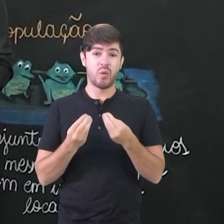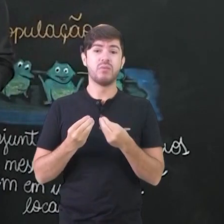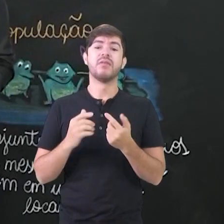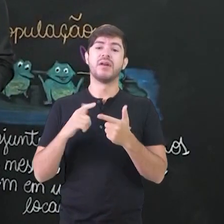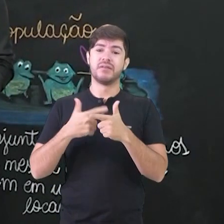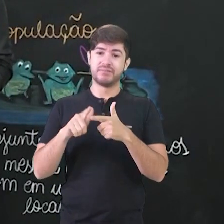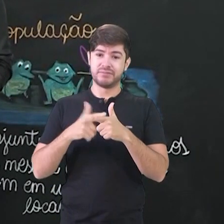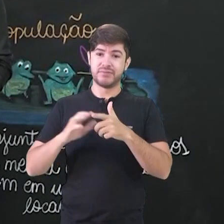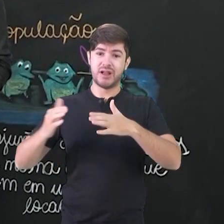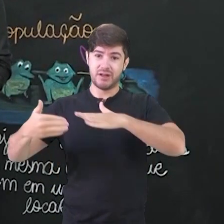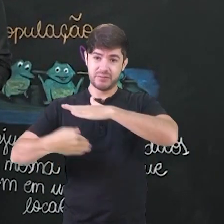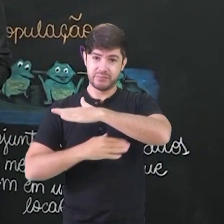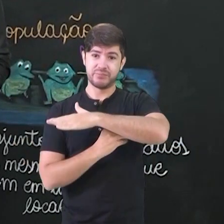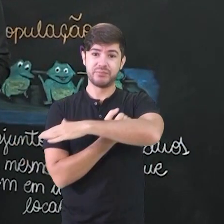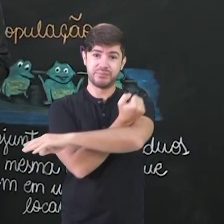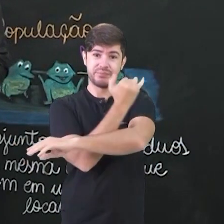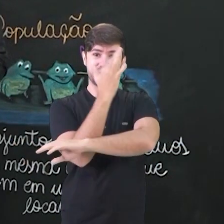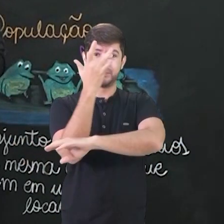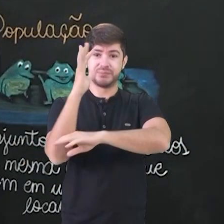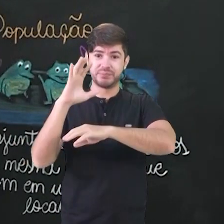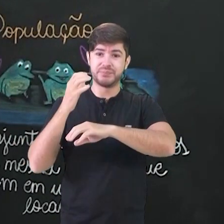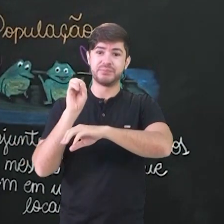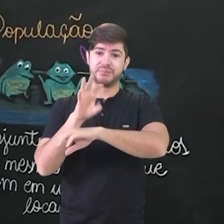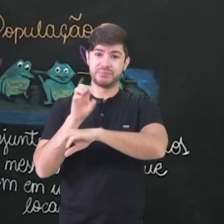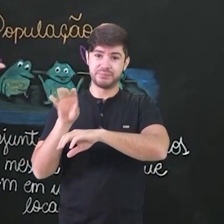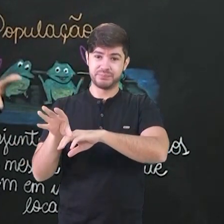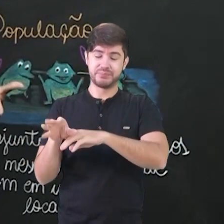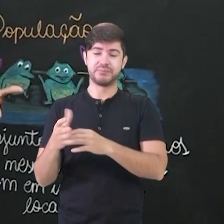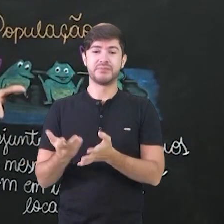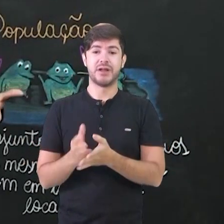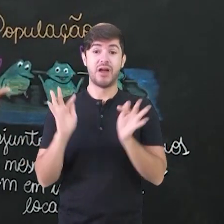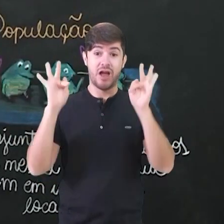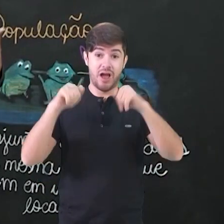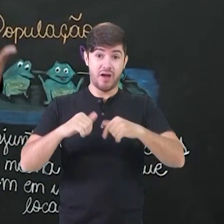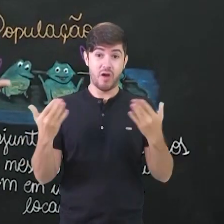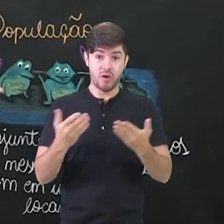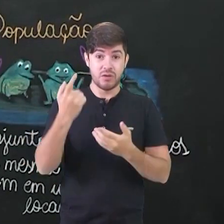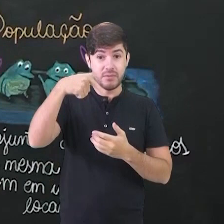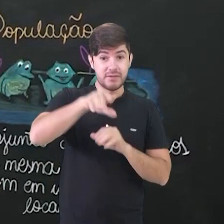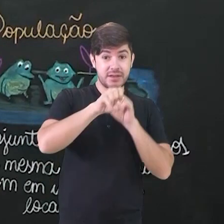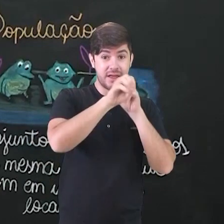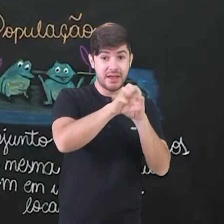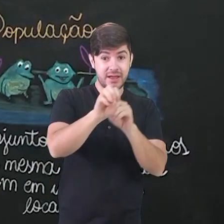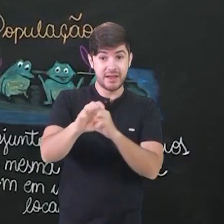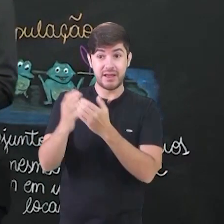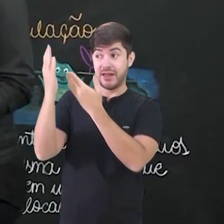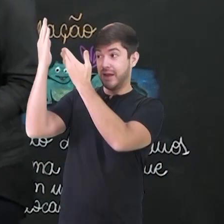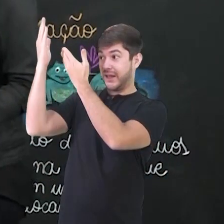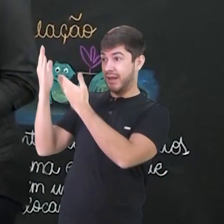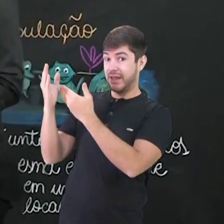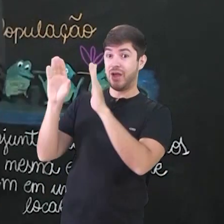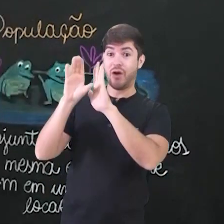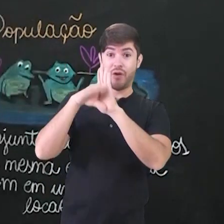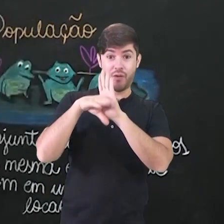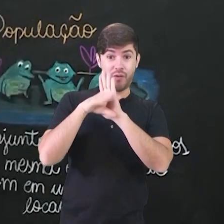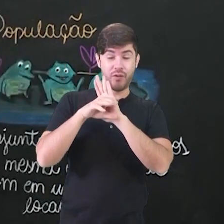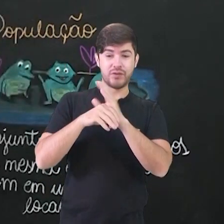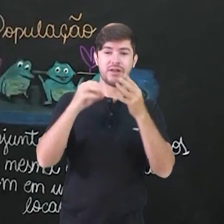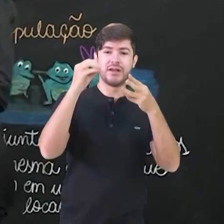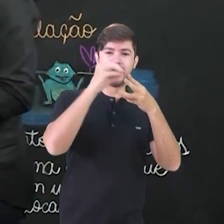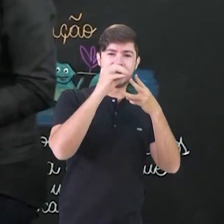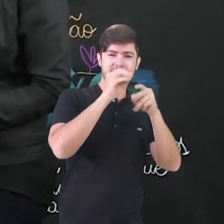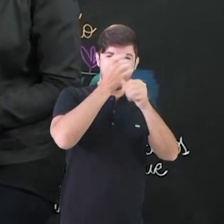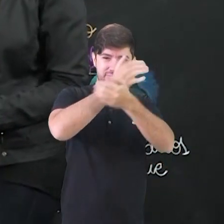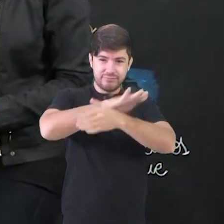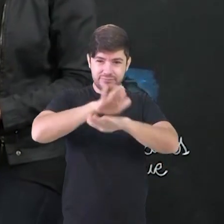ecossistema? É por aí. É uma reação em cadeia. Então, a gente conclui essa aula passando para você esses conceitos: